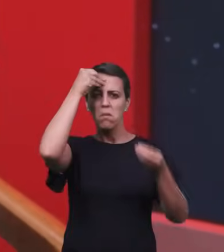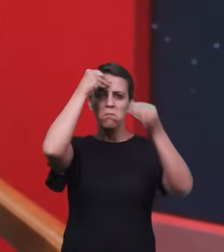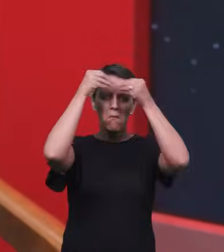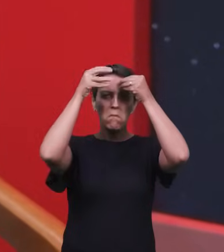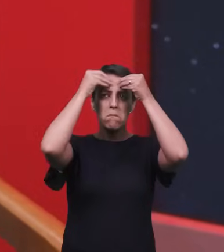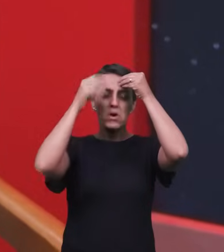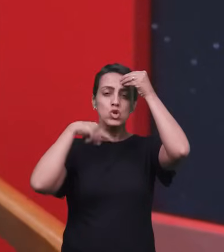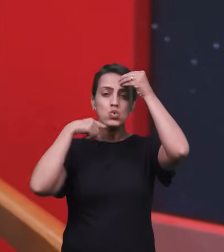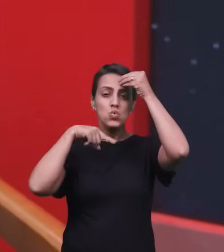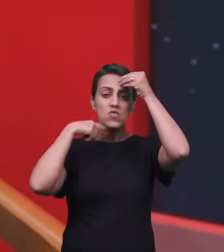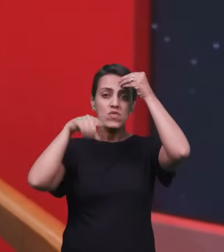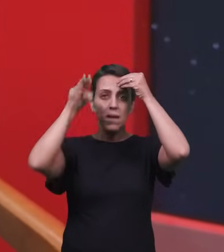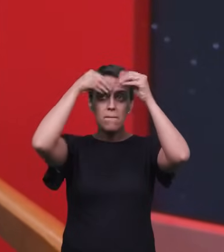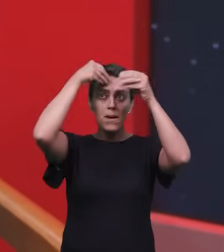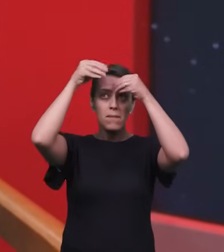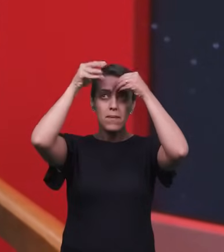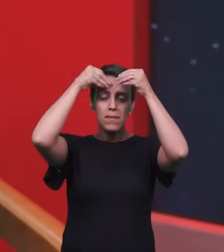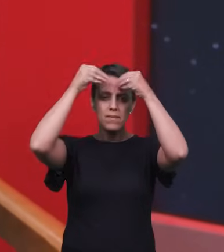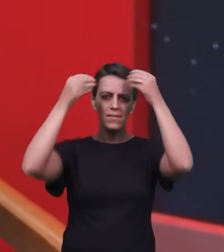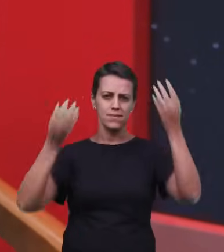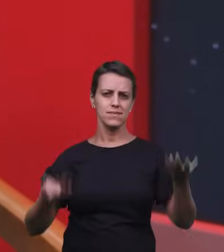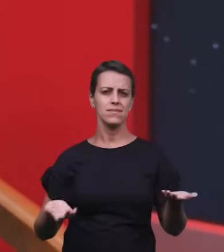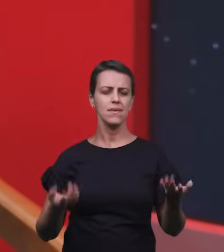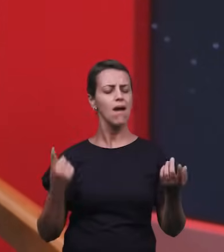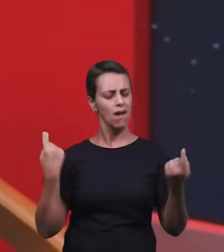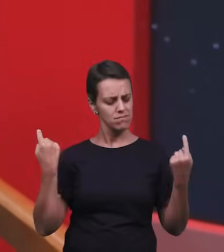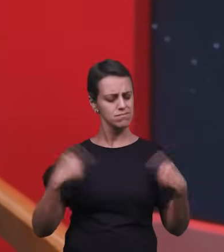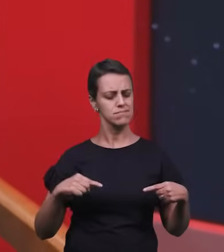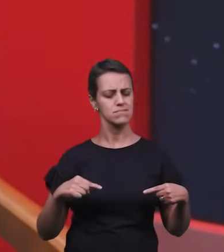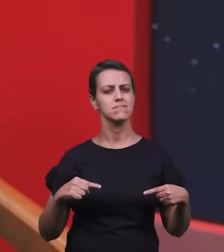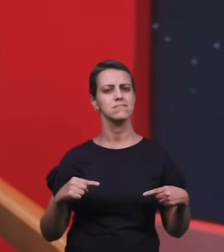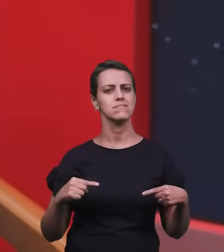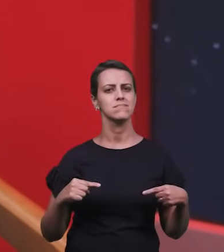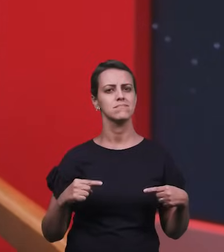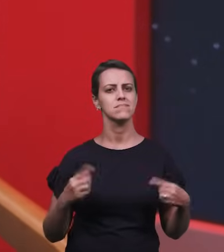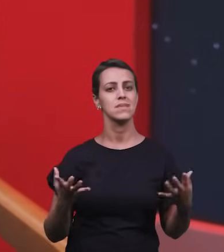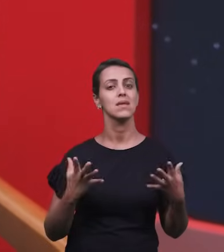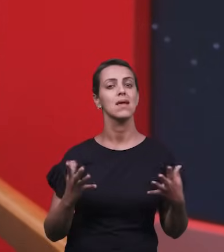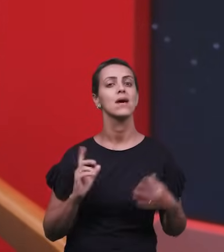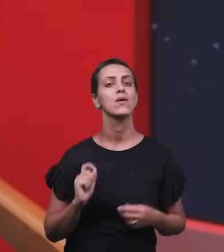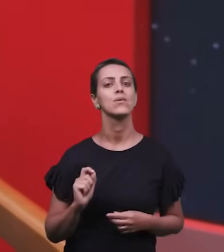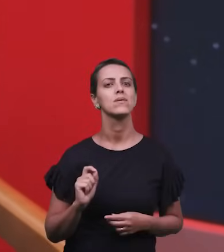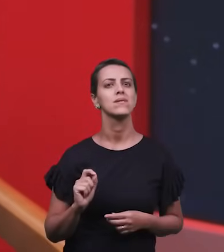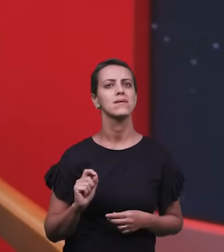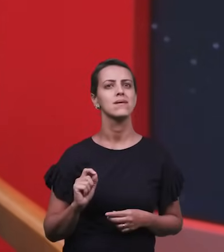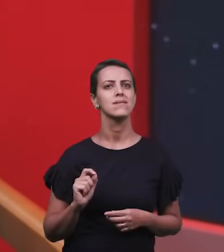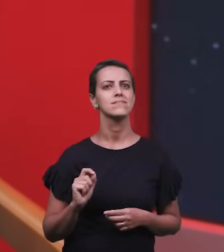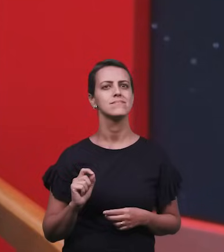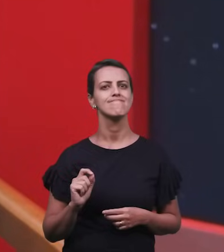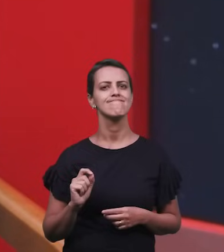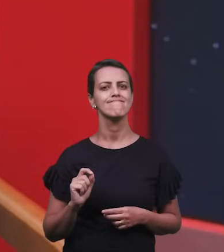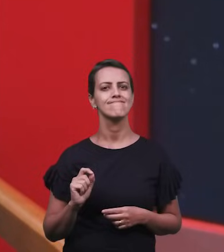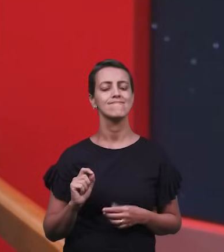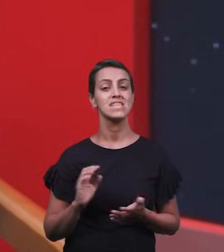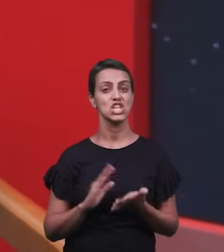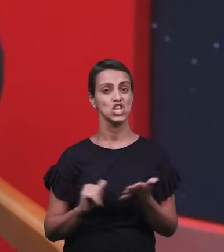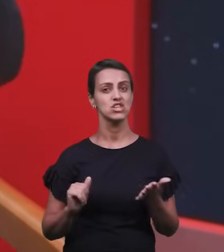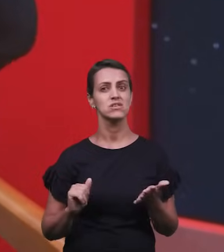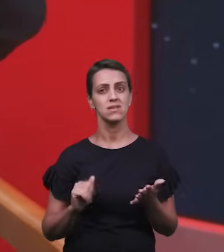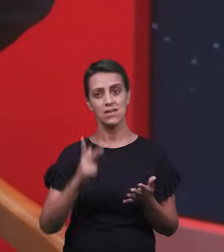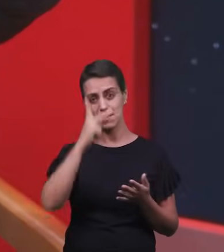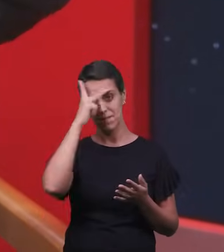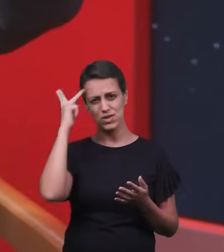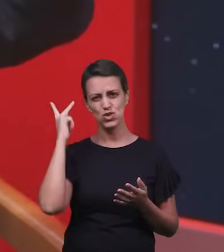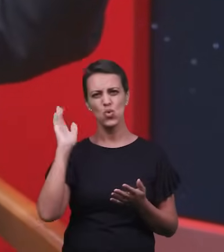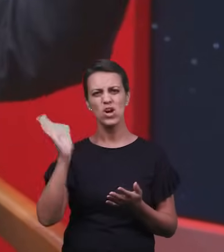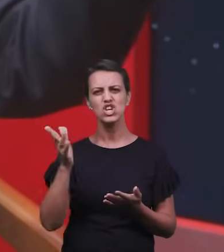Então, essa oposição vem, claro, ela quer, acima de tudo, tirar pessoas que estão com o